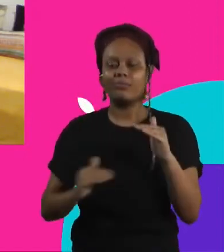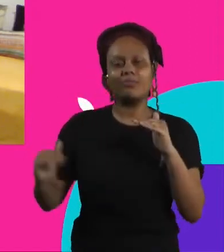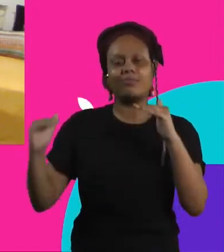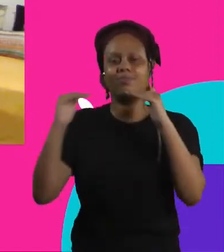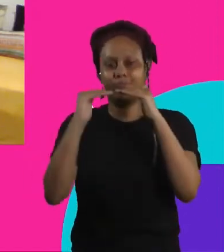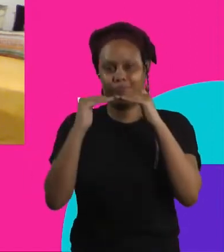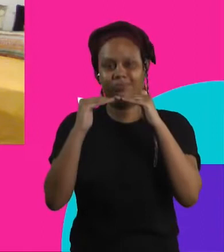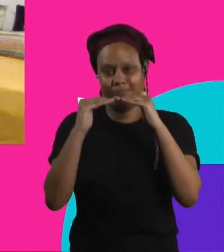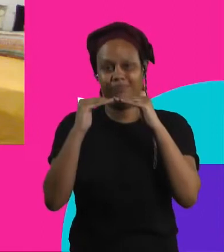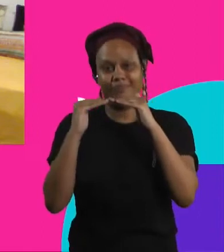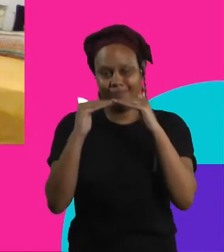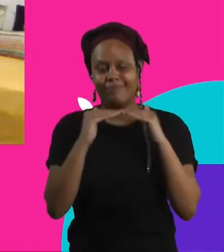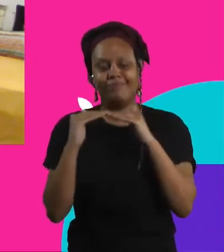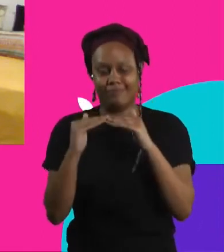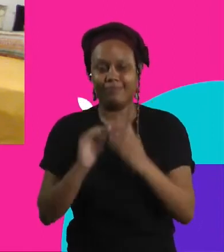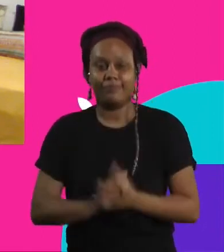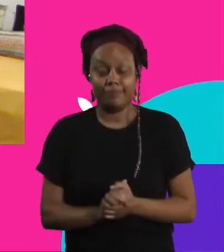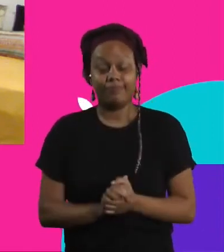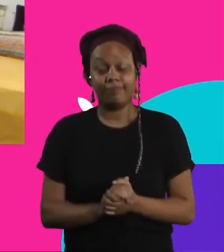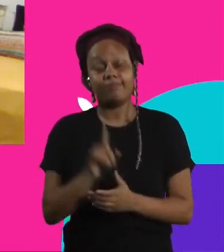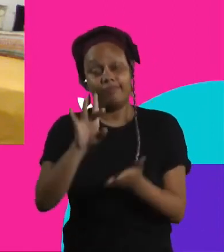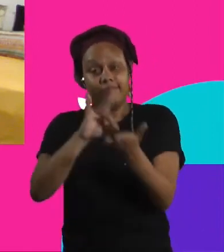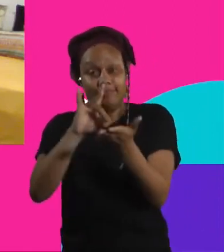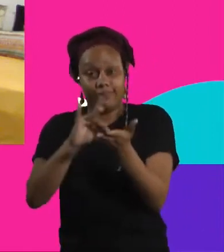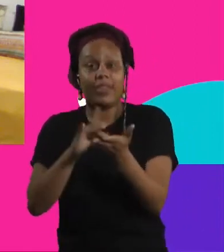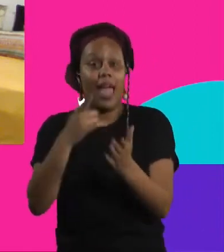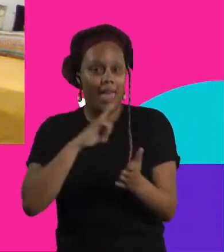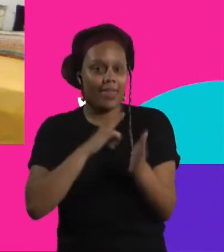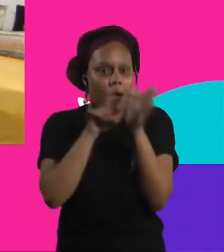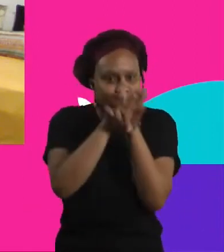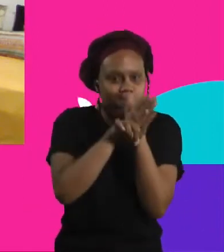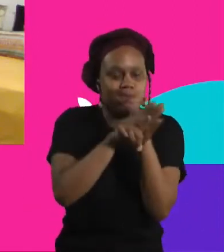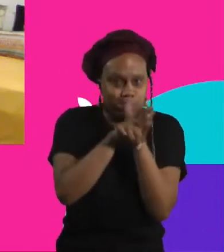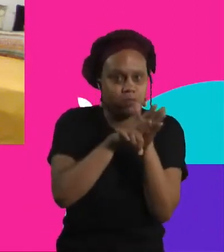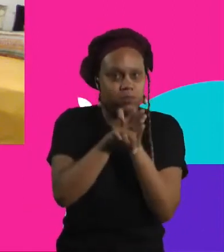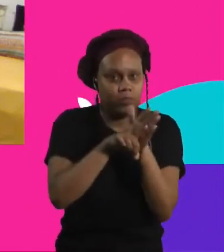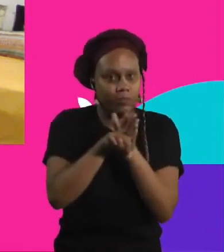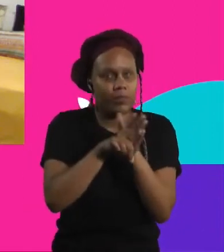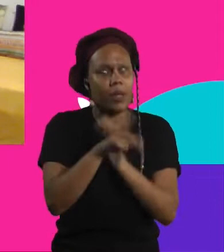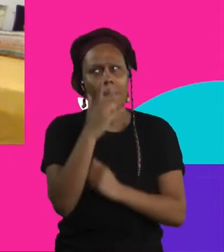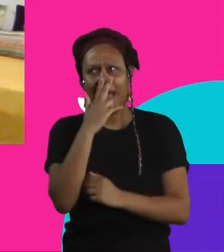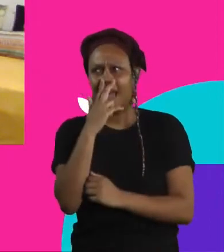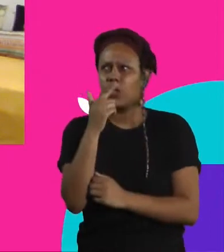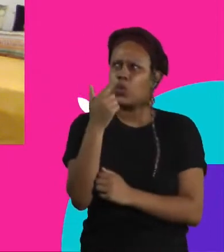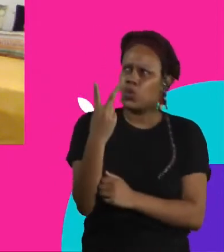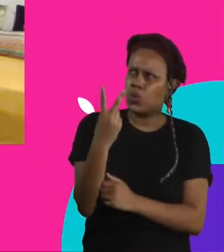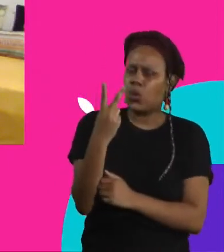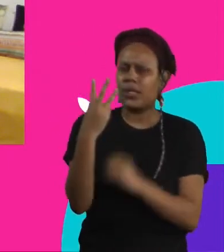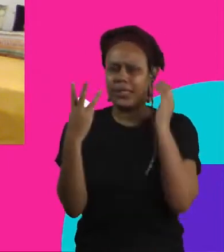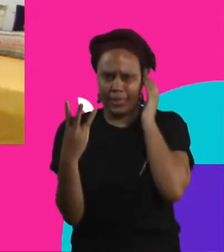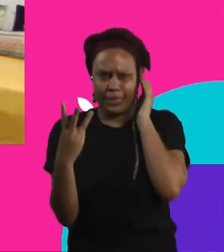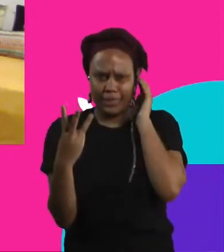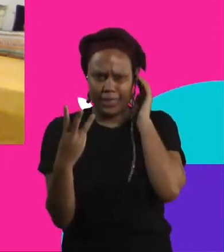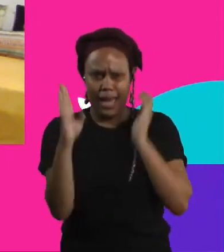Verdade, Márcia, obrigada. E tem uma pesquisa, né, acho que é do Ibope, que fala que 2 em cada 10 brasileiros dizem que não